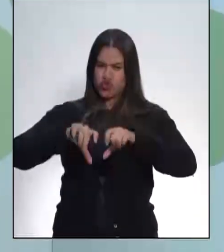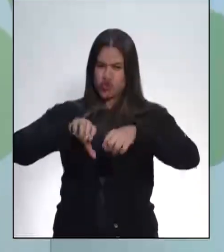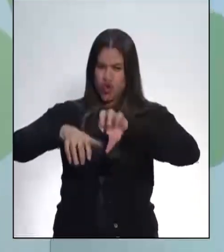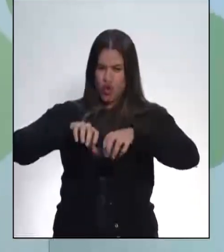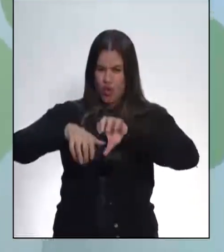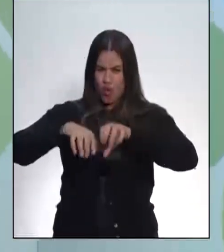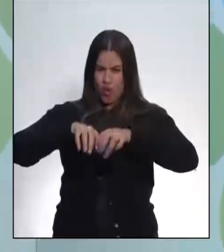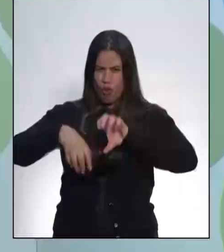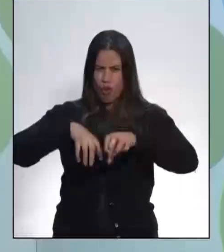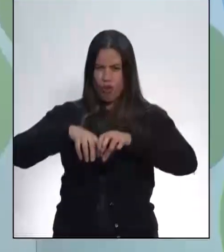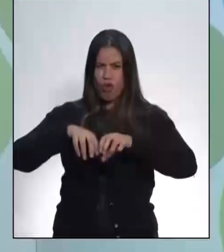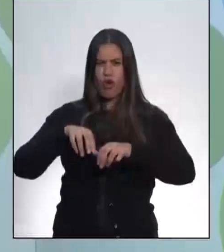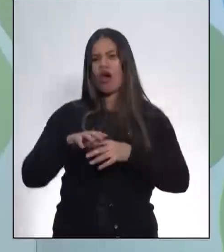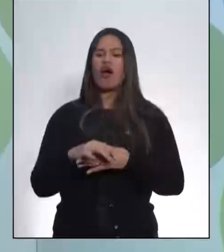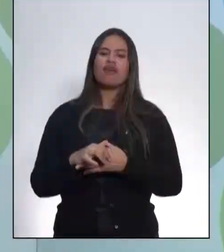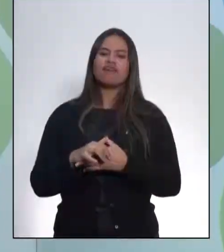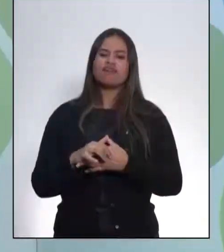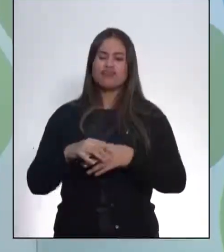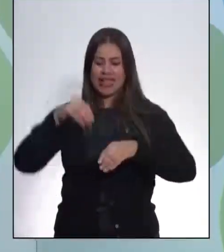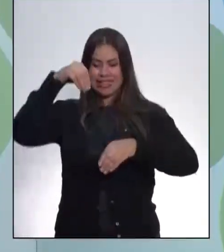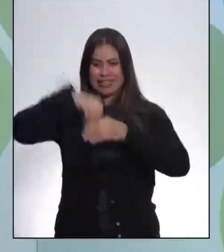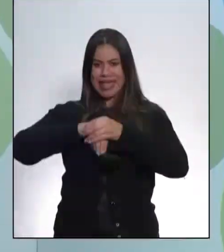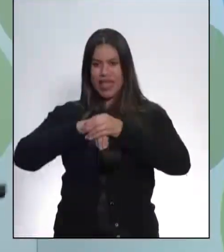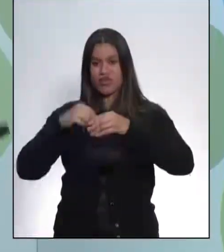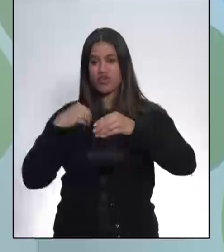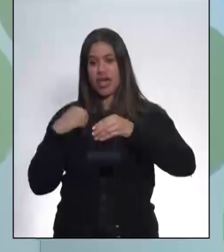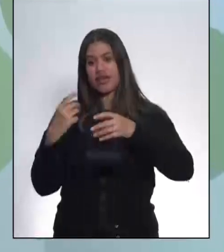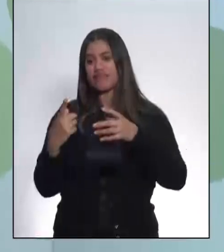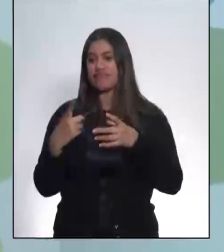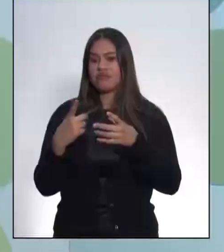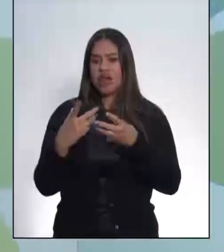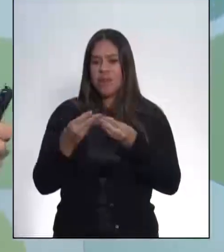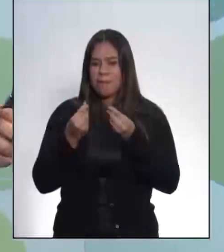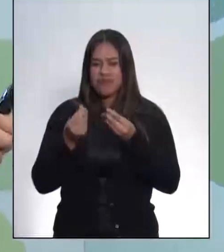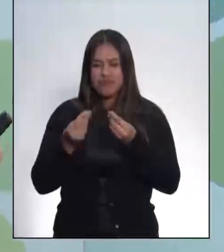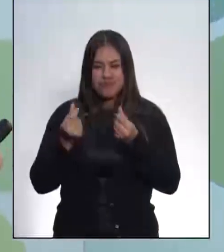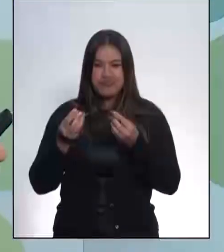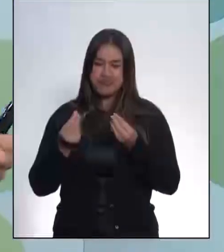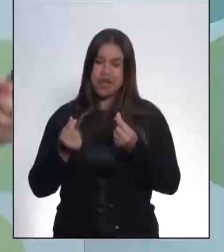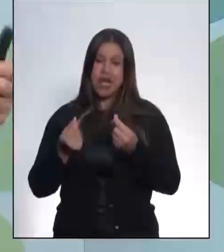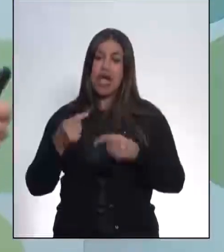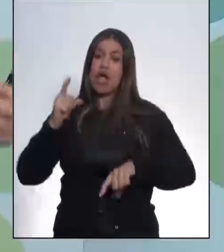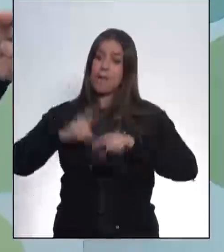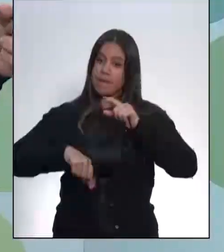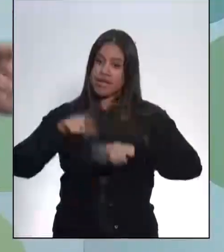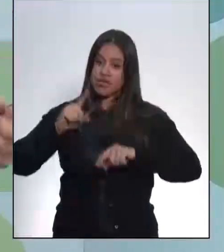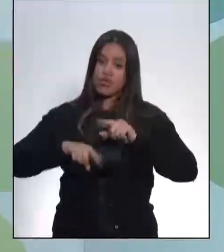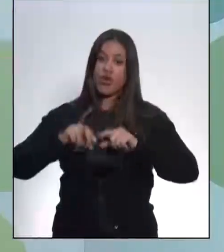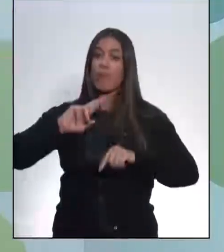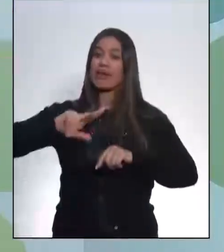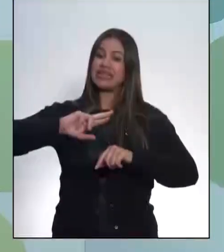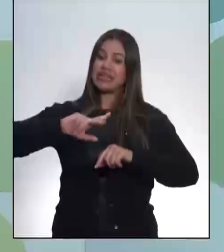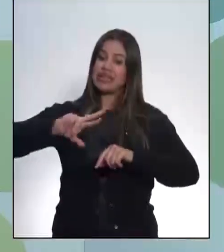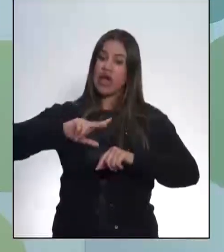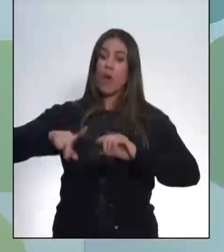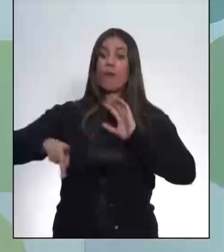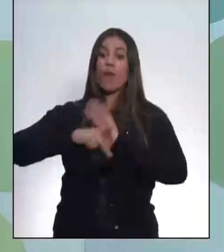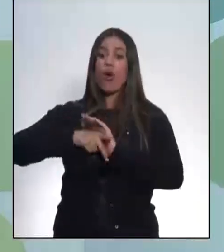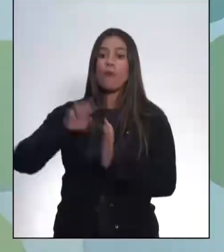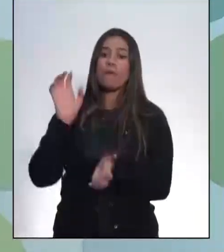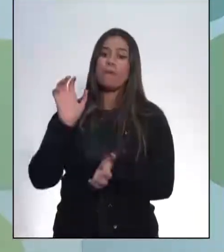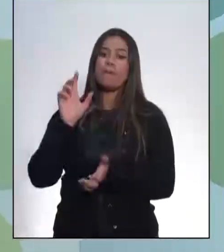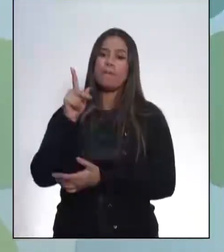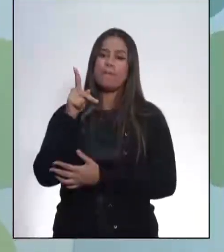tem mais recheio do que massa. Pois então, aquilo é patrimônio imaterial do povo pernambucano. Mas,